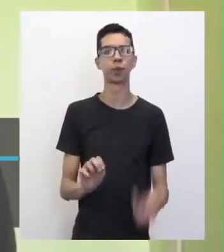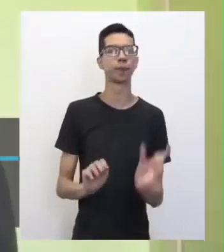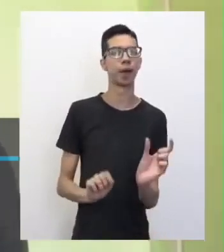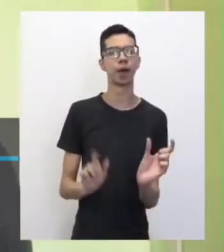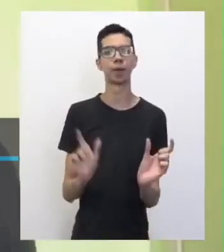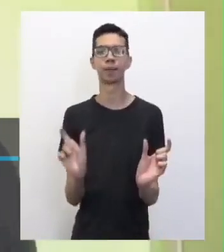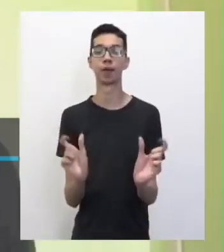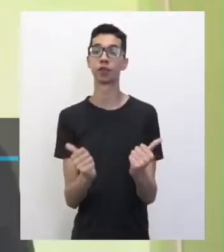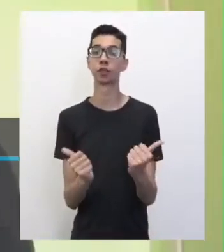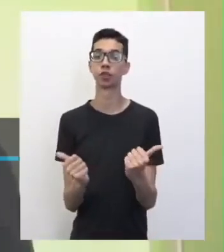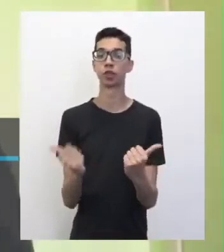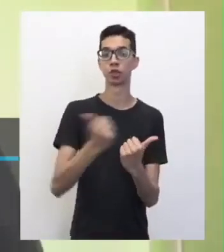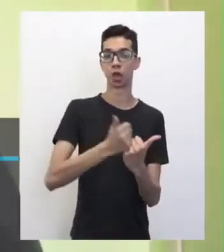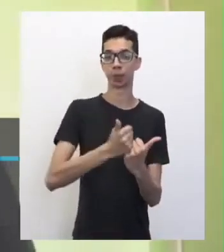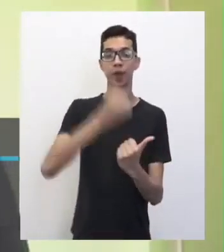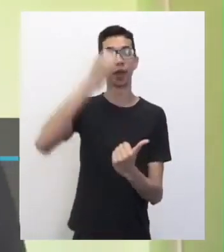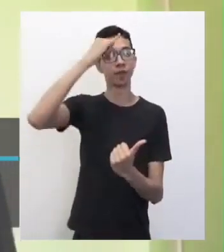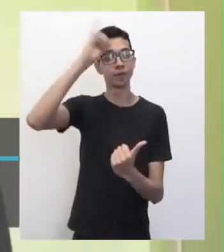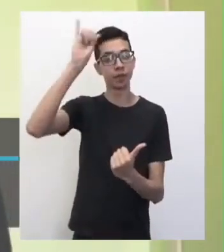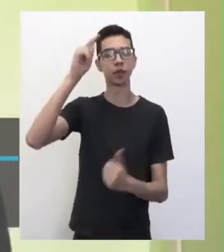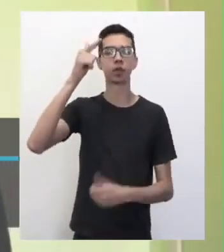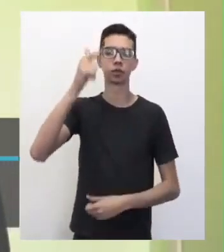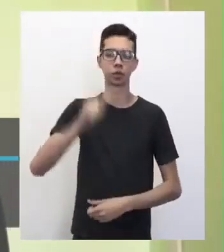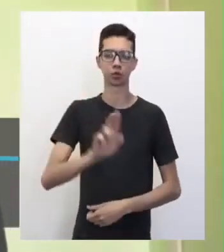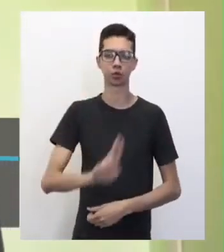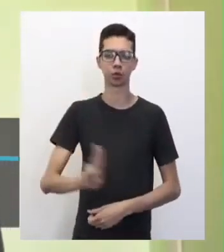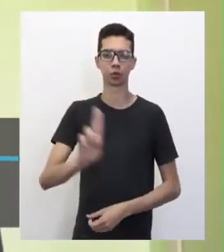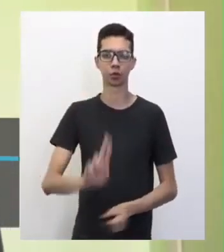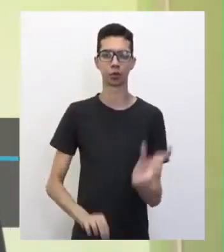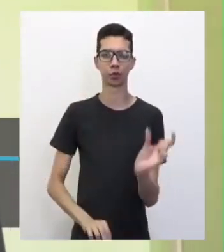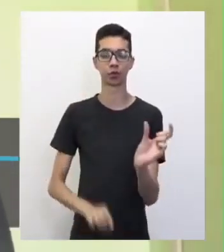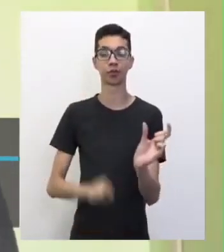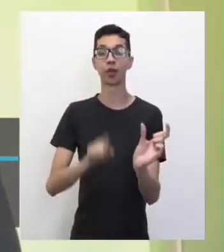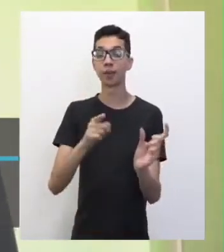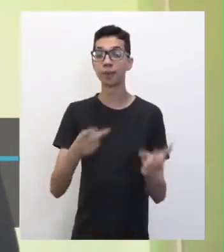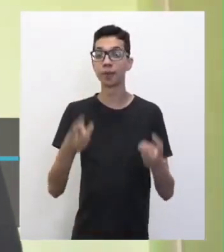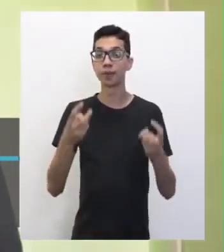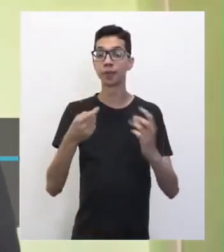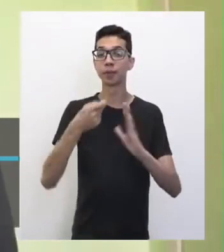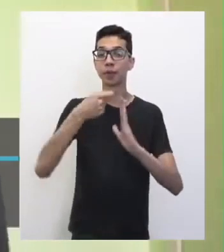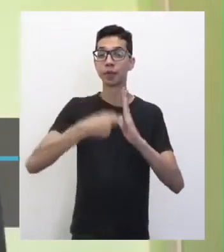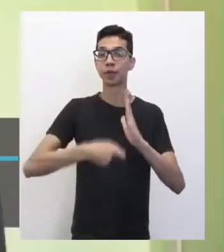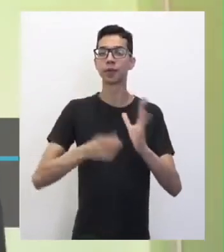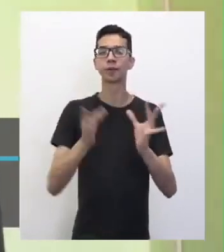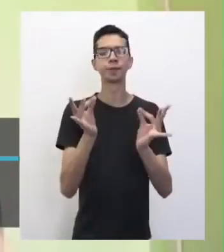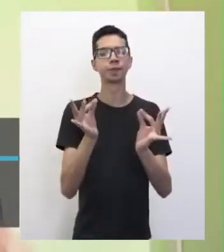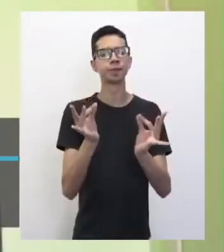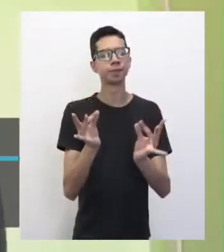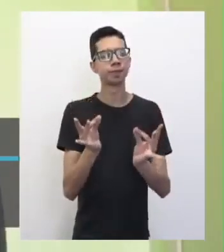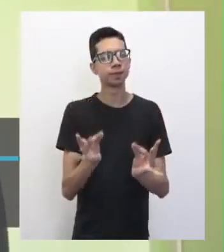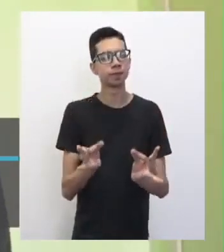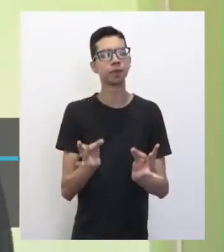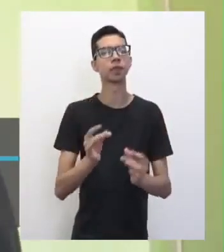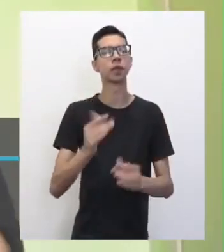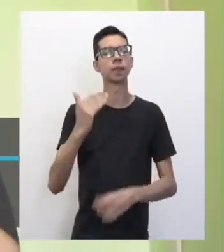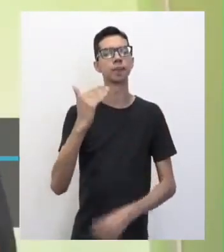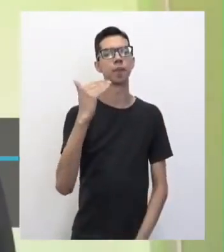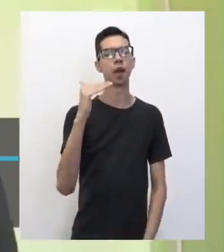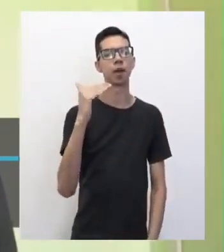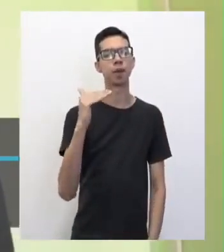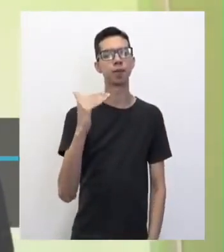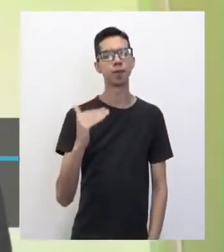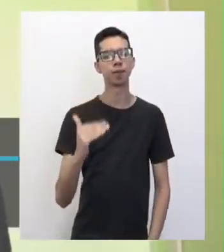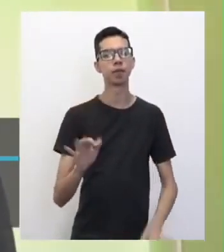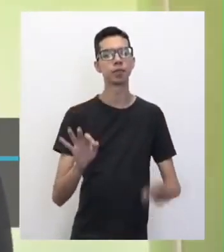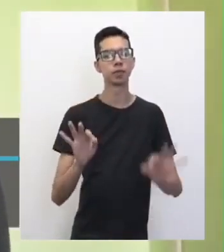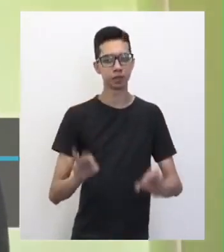evitar a repetição. E notem que ele foi bem encadeado, então as informações